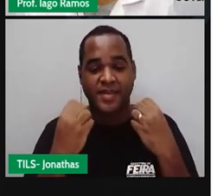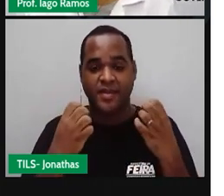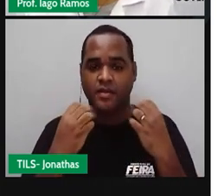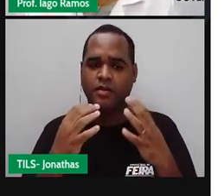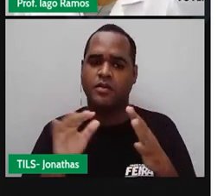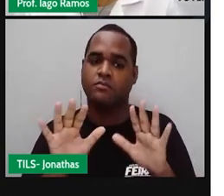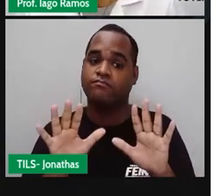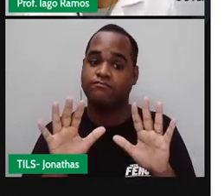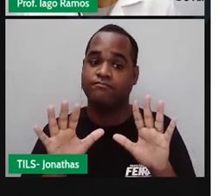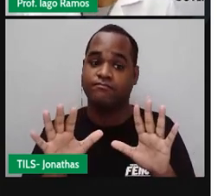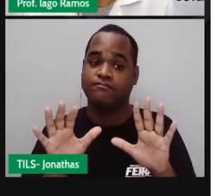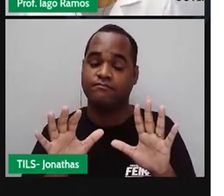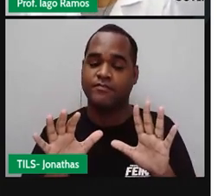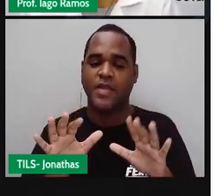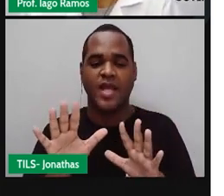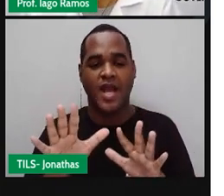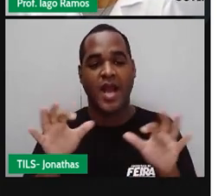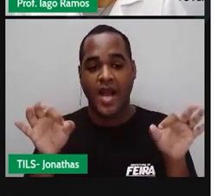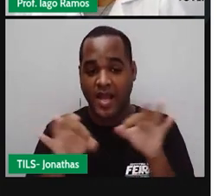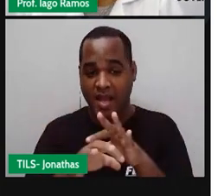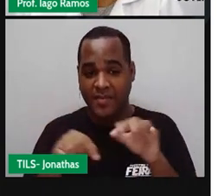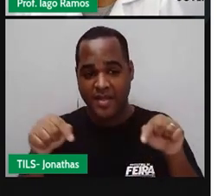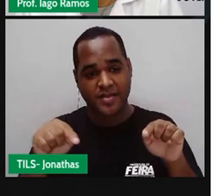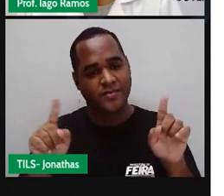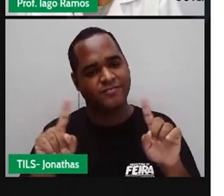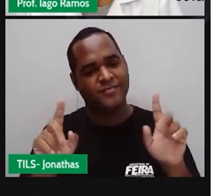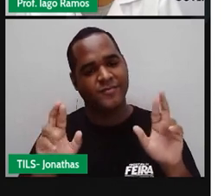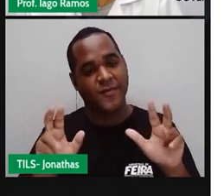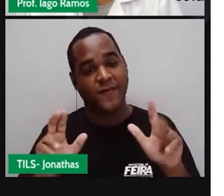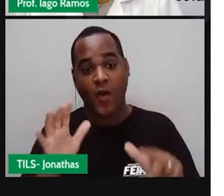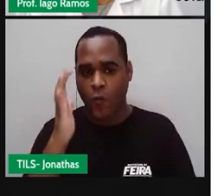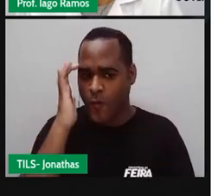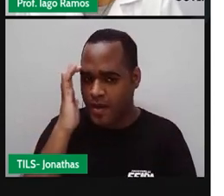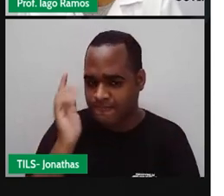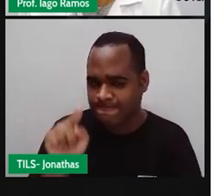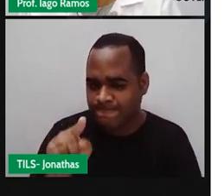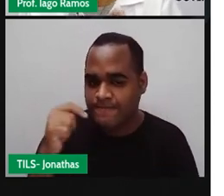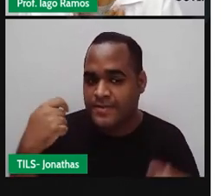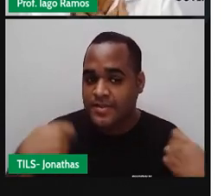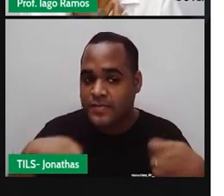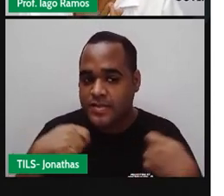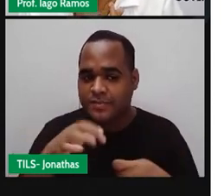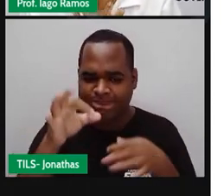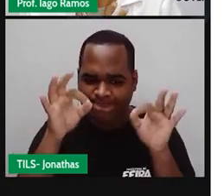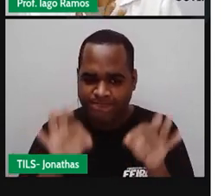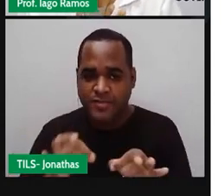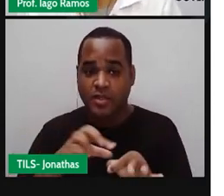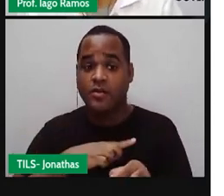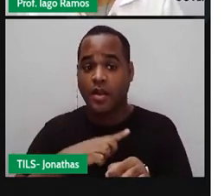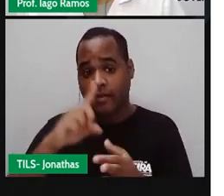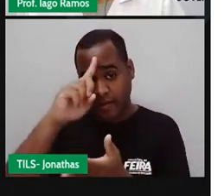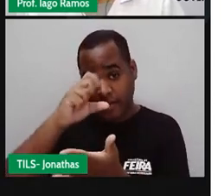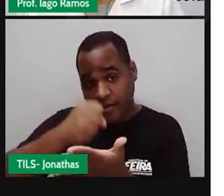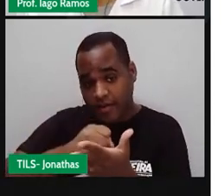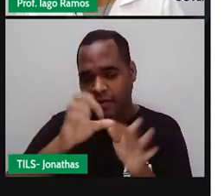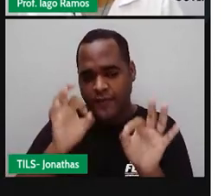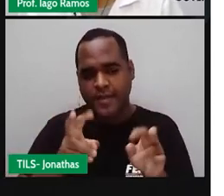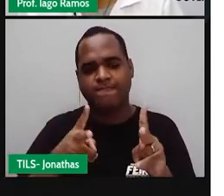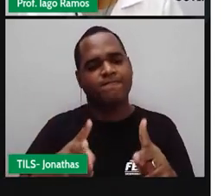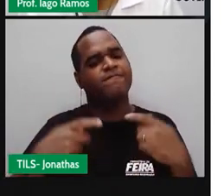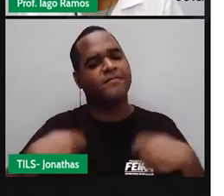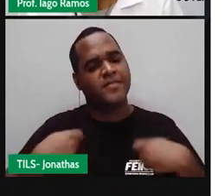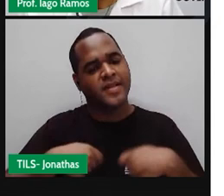mas não acaba aqui Eu acho que você eu acho não eu tenho certeza eu acredito que você pode